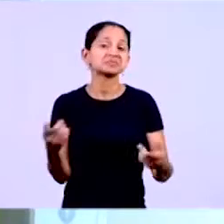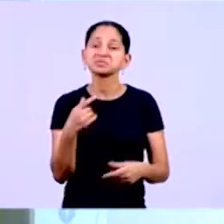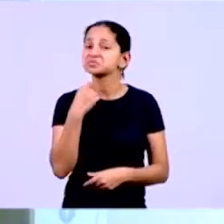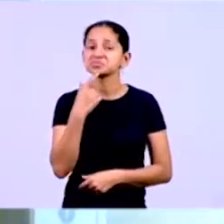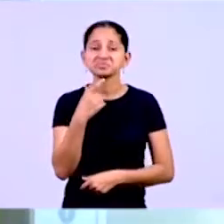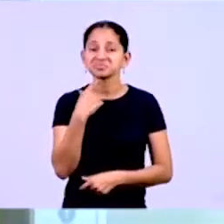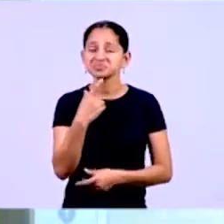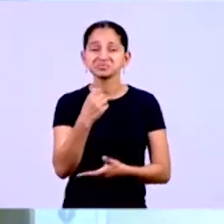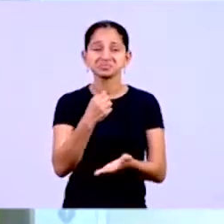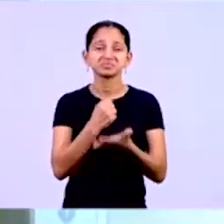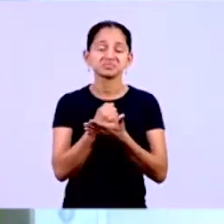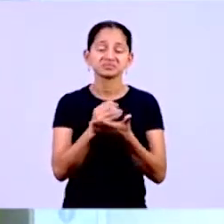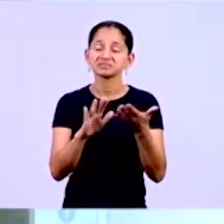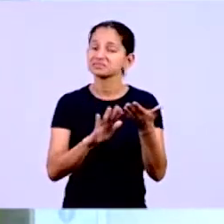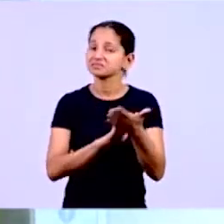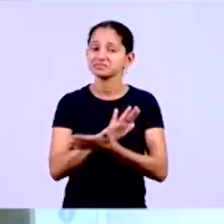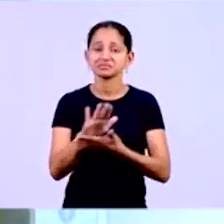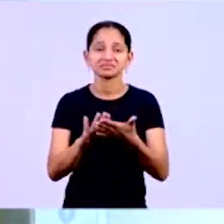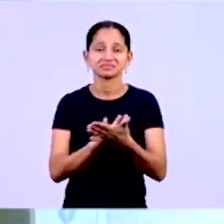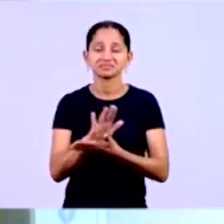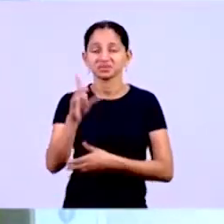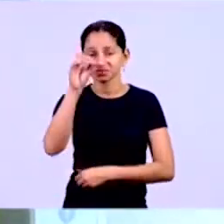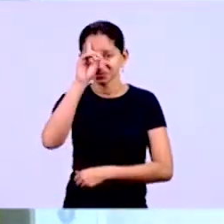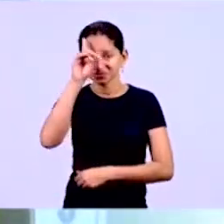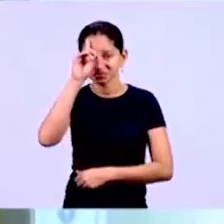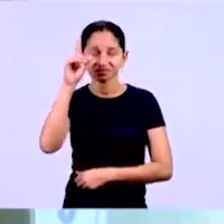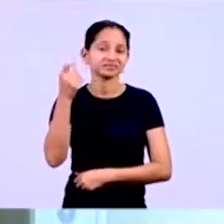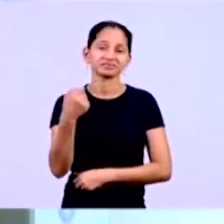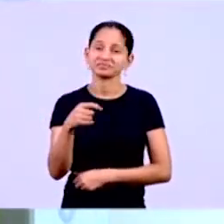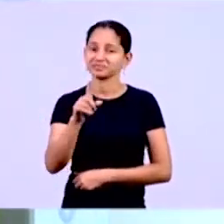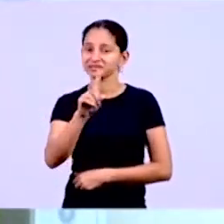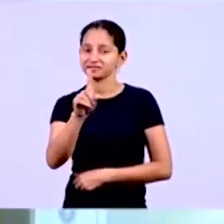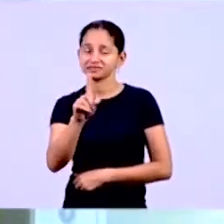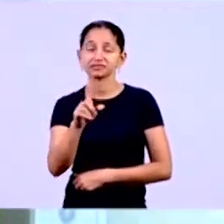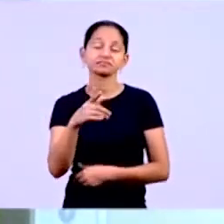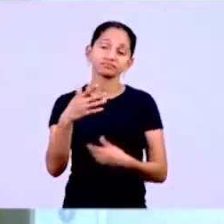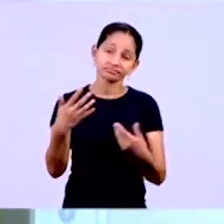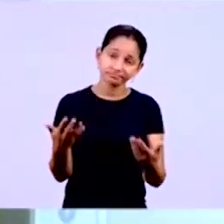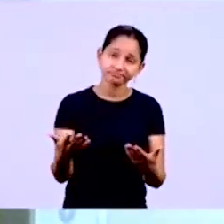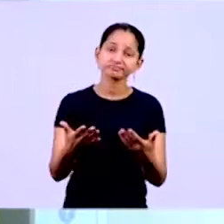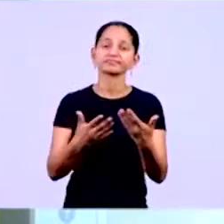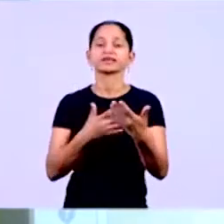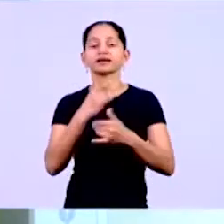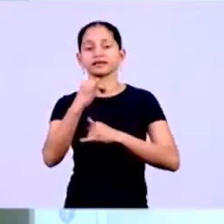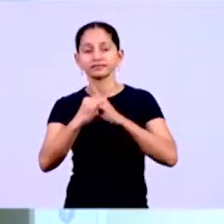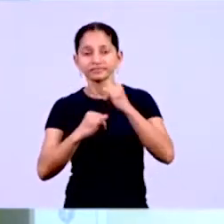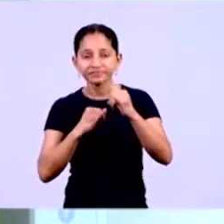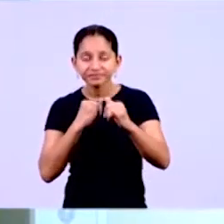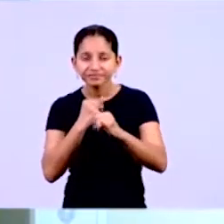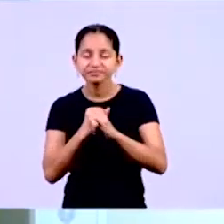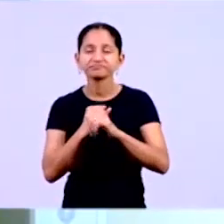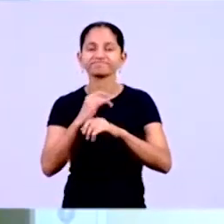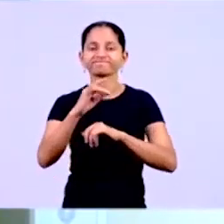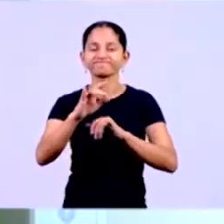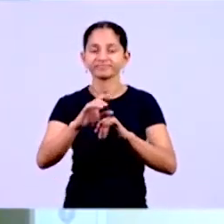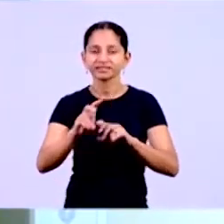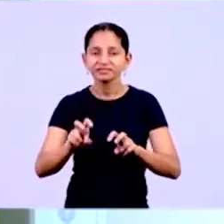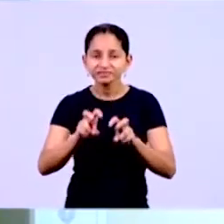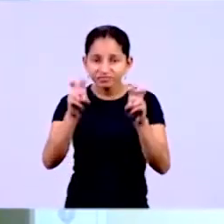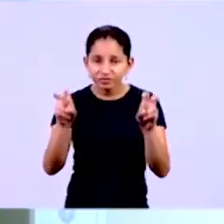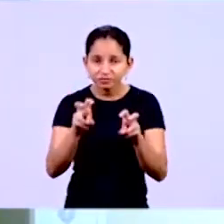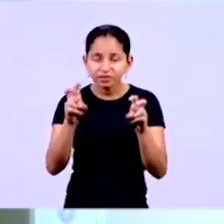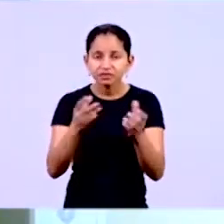ajuda muito para o nosso dia a dia. Então, o próprio pessoal da informática, com o tempo, eles verificaram que a menor unidade para